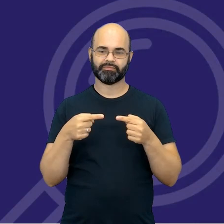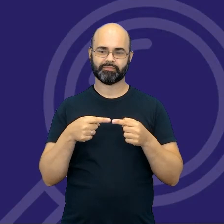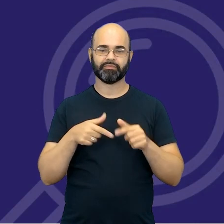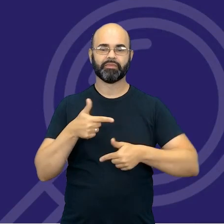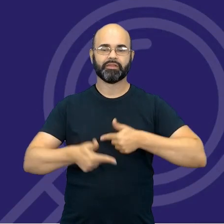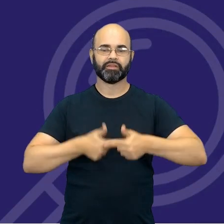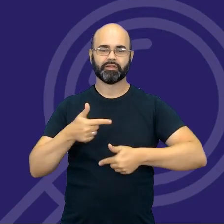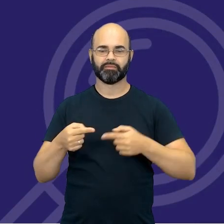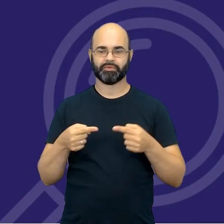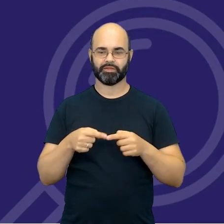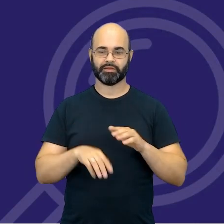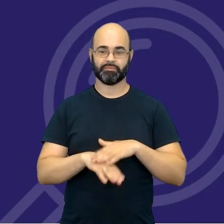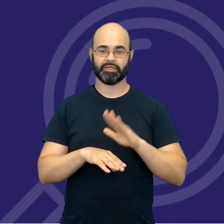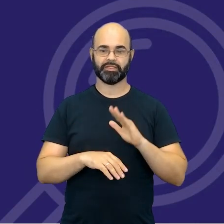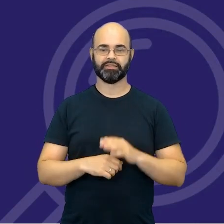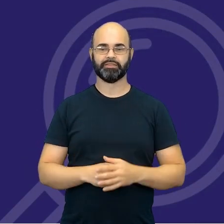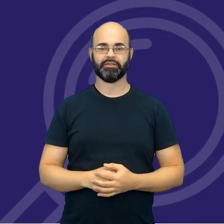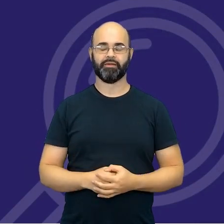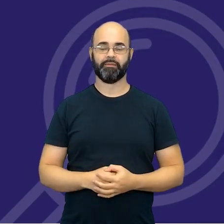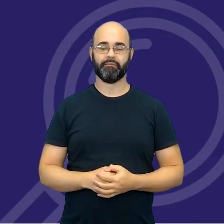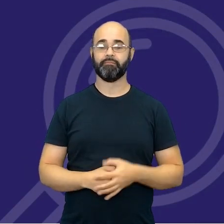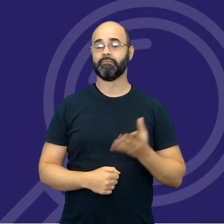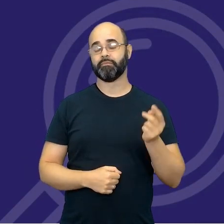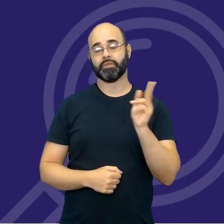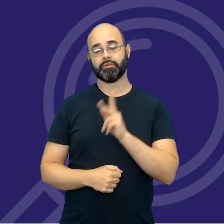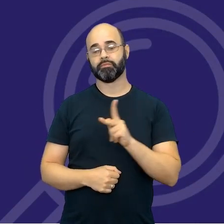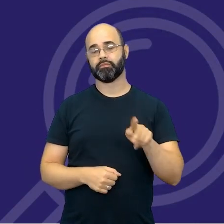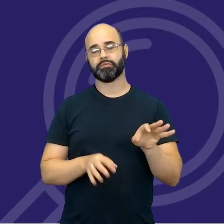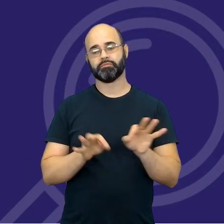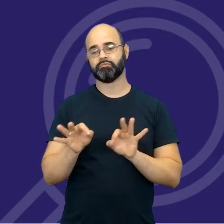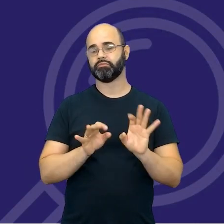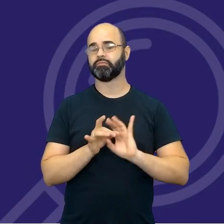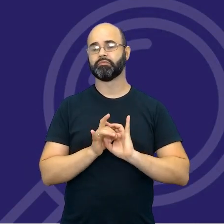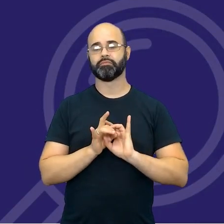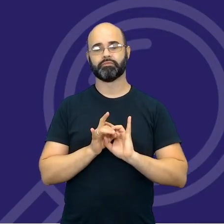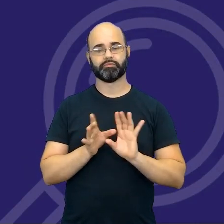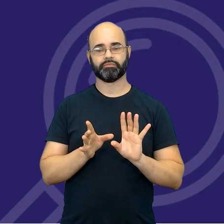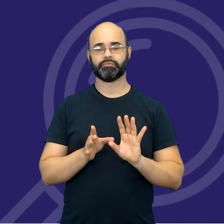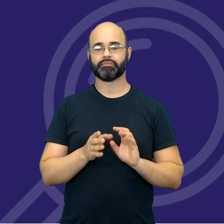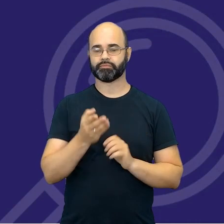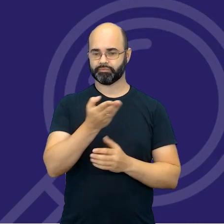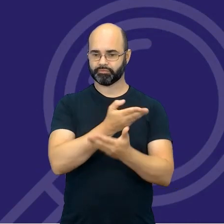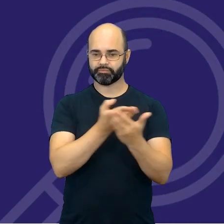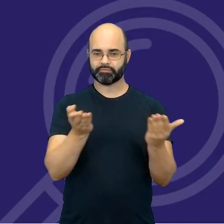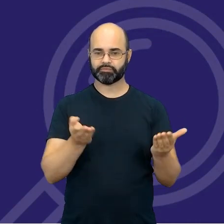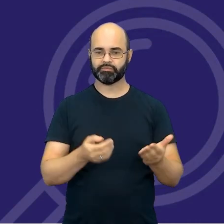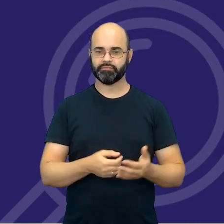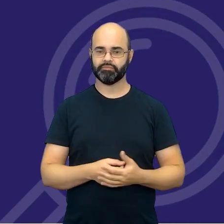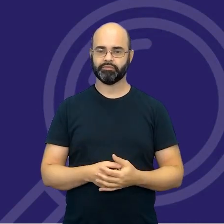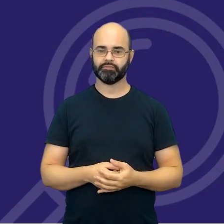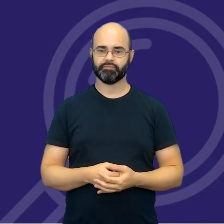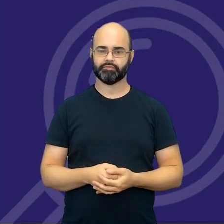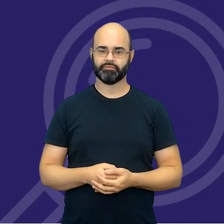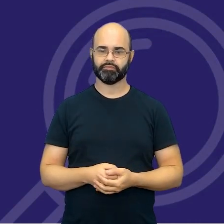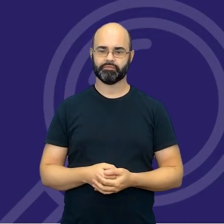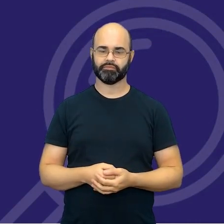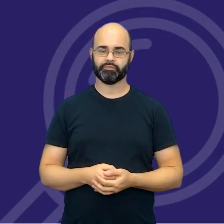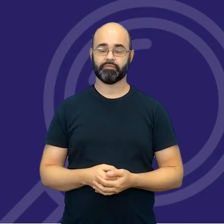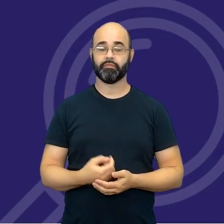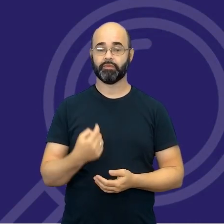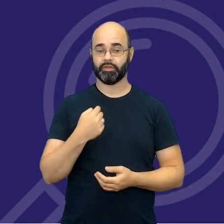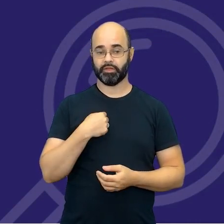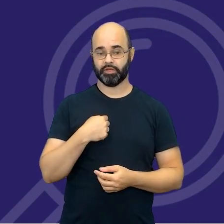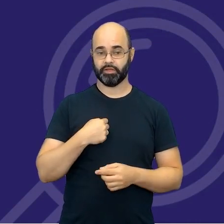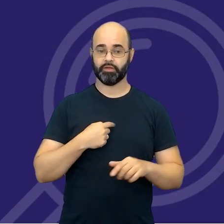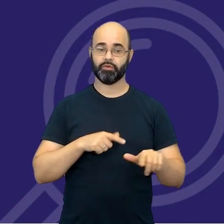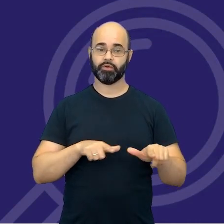trabalhar. Então, o professor organiza, então, né, é uma decisão do professor aí, né, Eu gosto, né, de trabalhar com